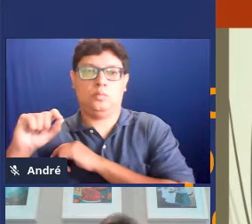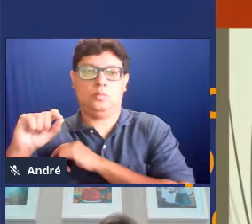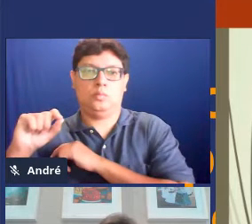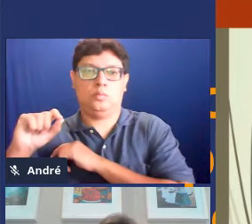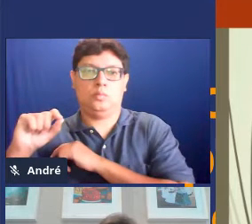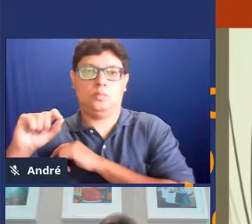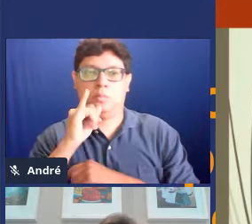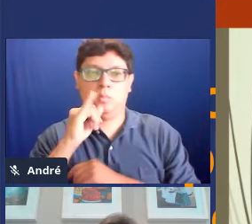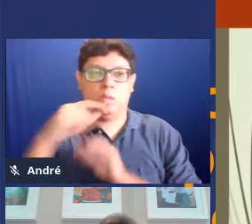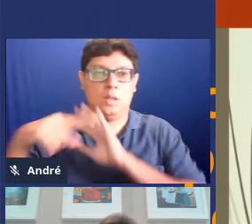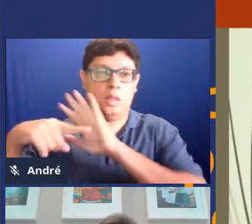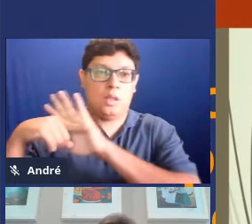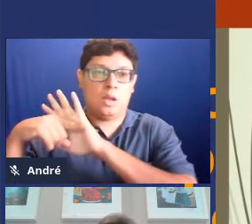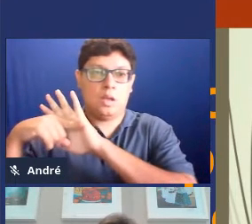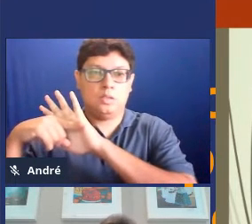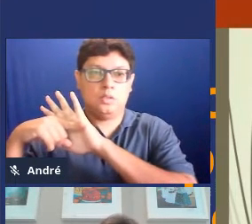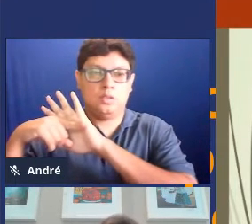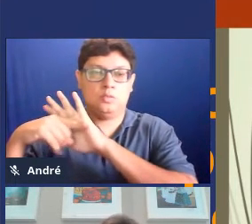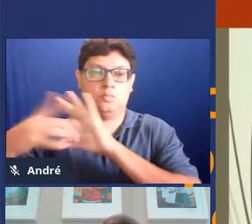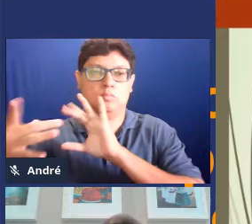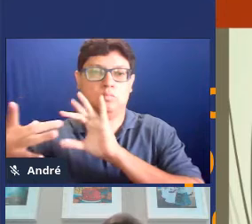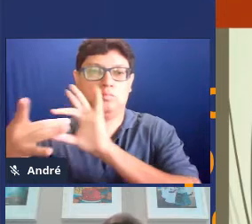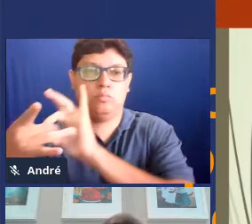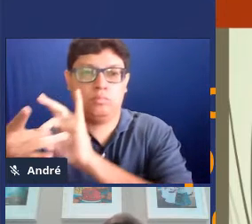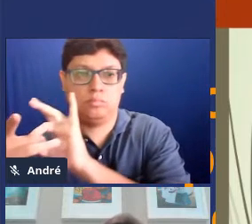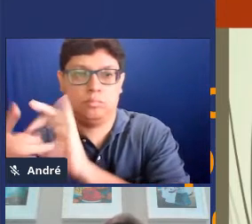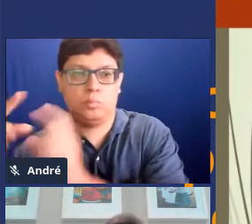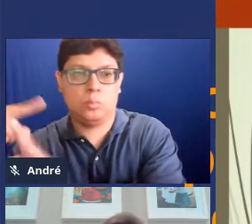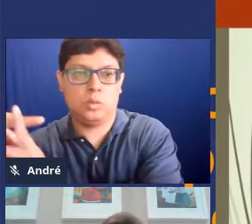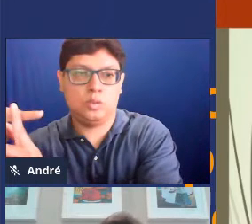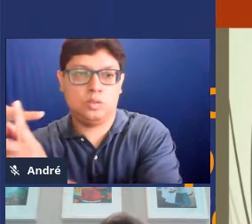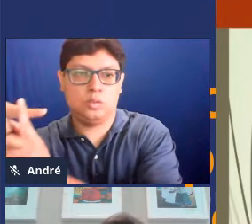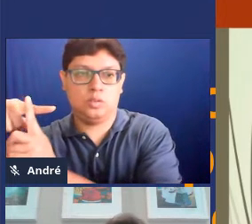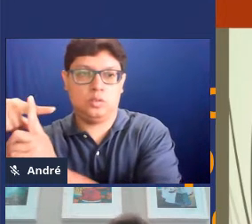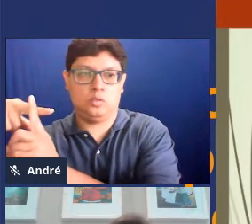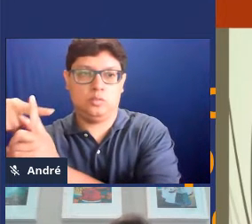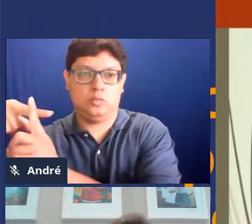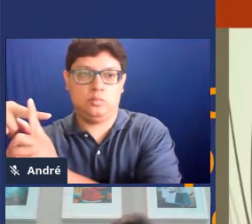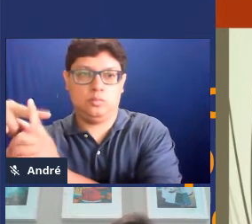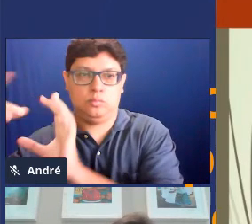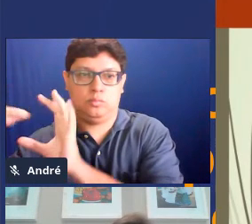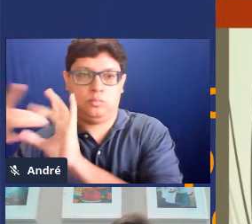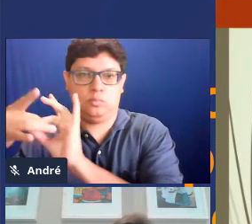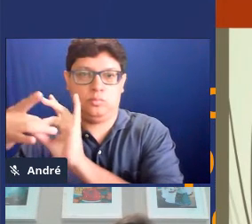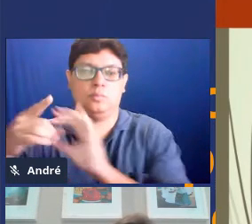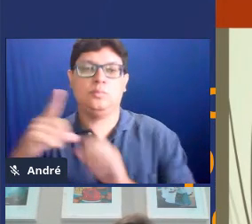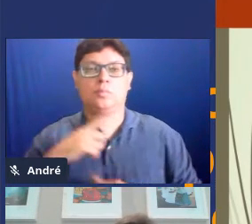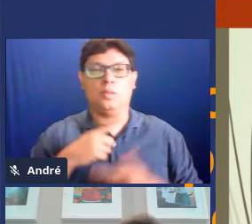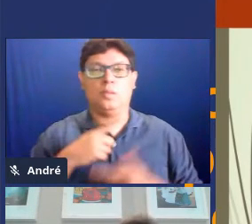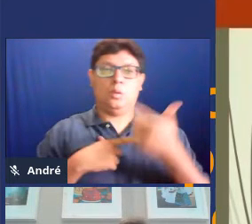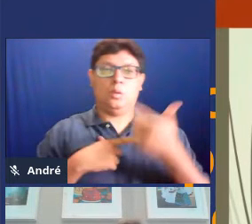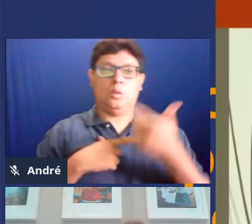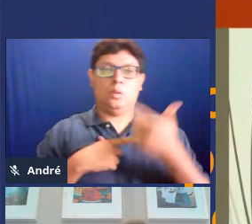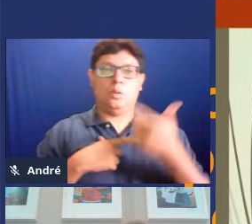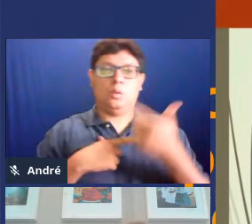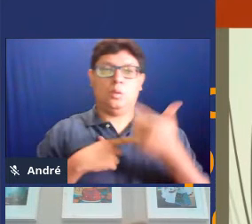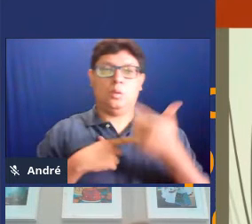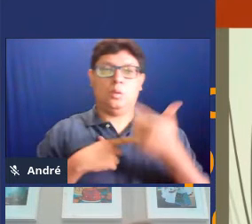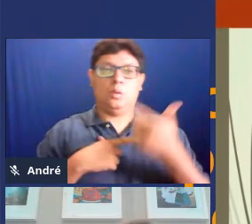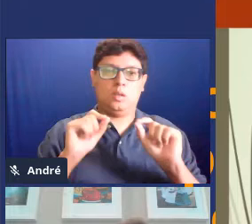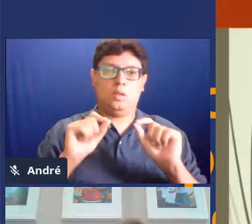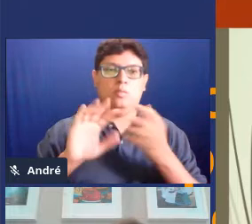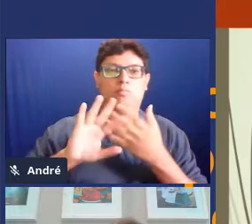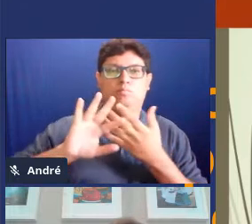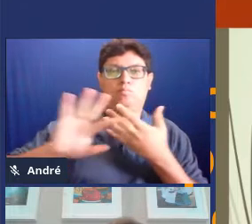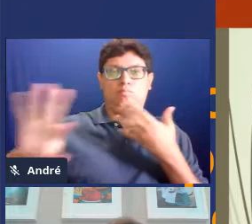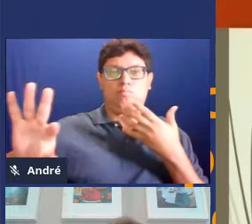tenho aminofóbicos, ou seja, ele vai repelir, tentar ficar o mais distante possível de uma carga